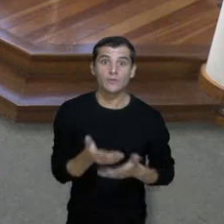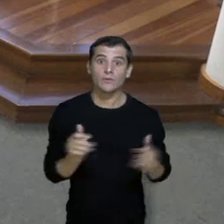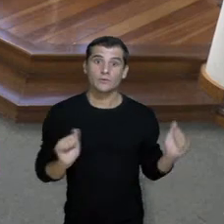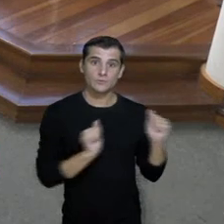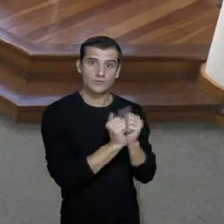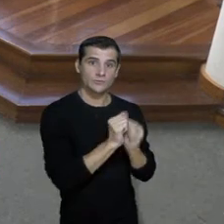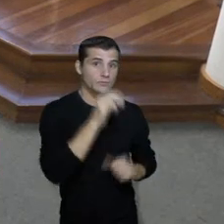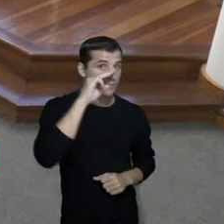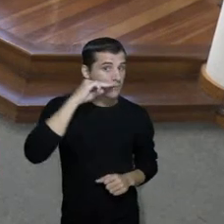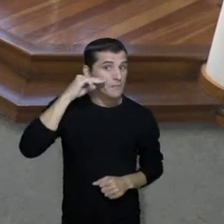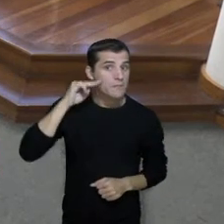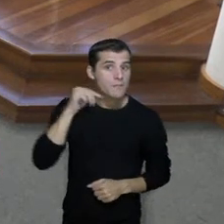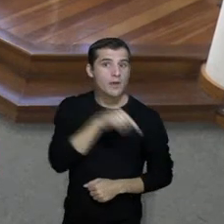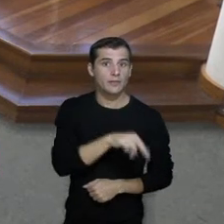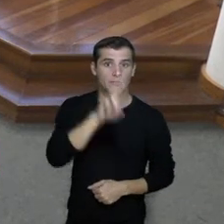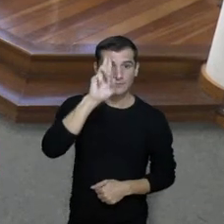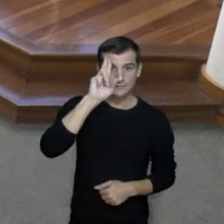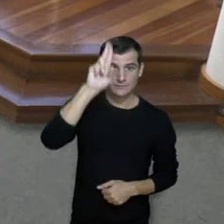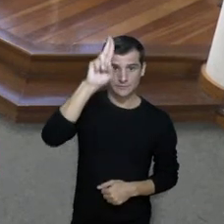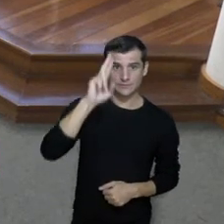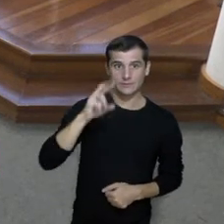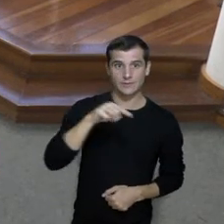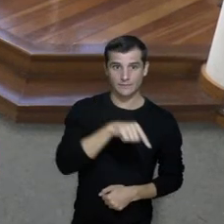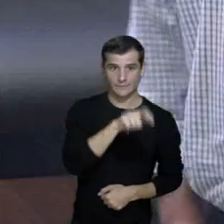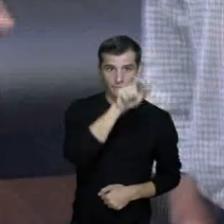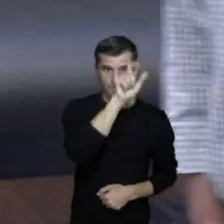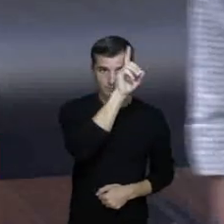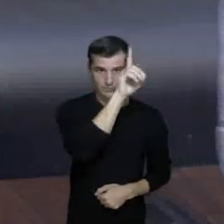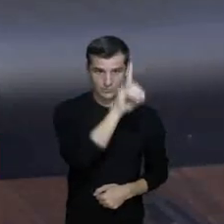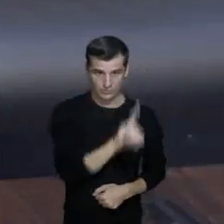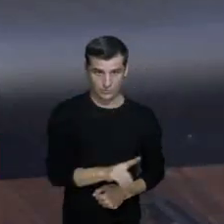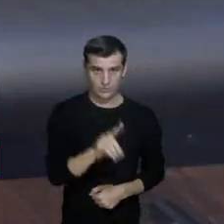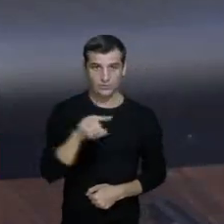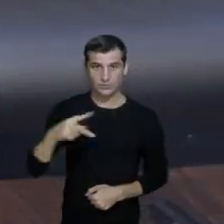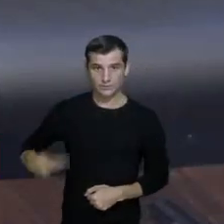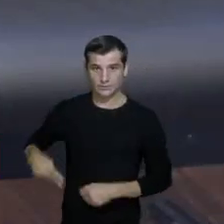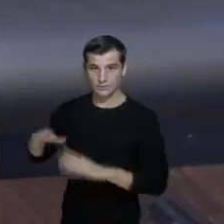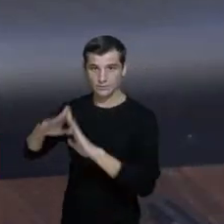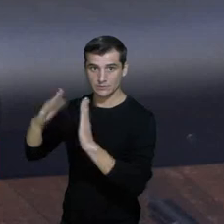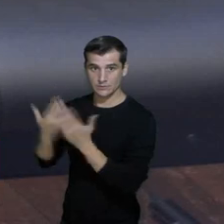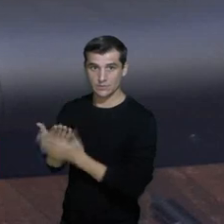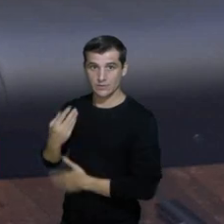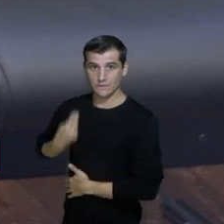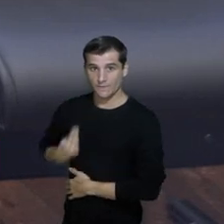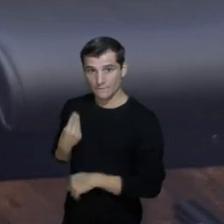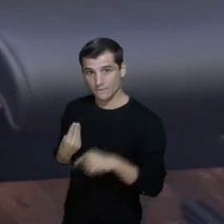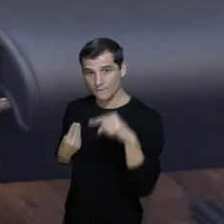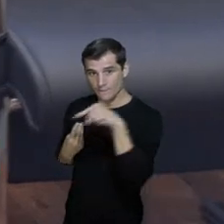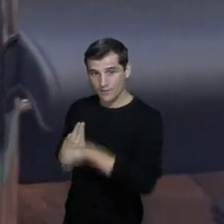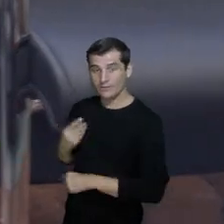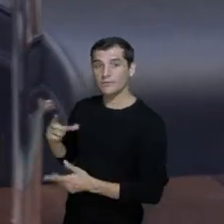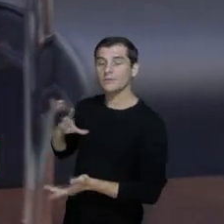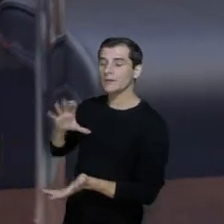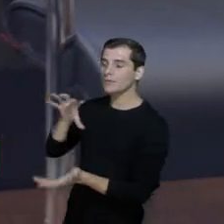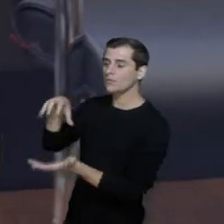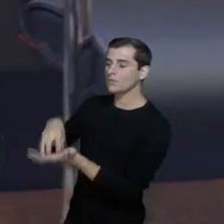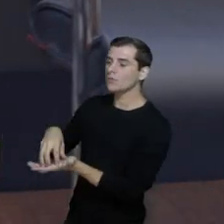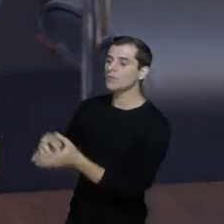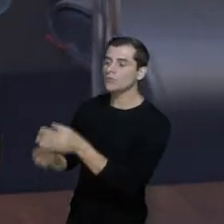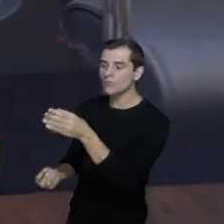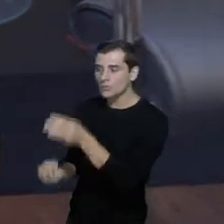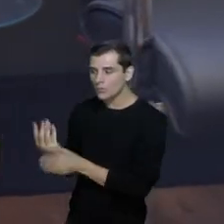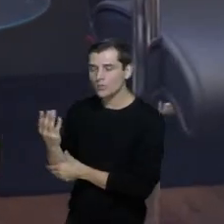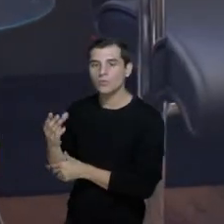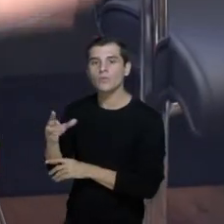é minha chefe hoje diretora da da escola do Legislativo nós tivemos a incumbência através do núcleo de qualificação profissional do qual eu sou